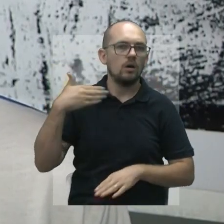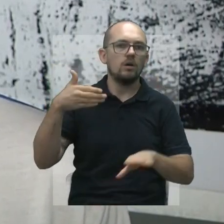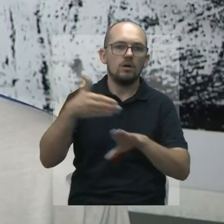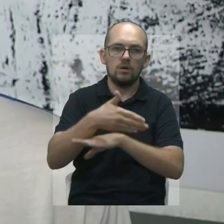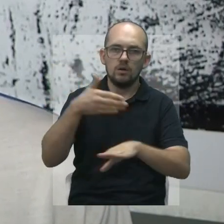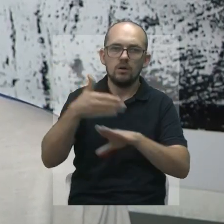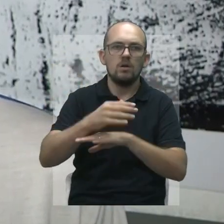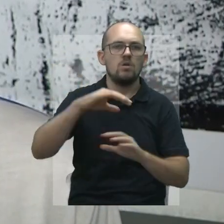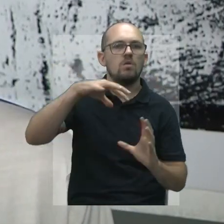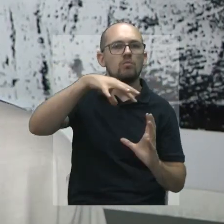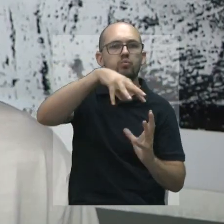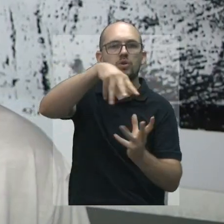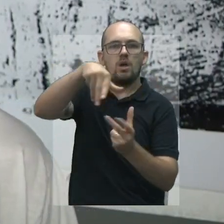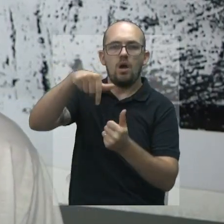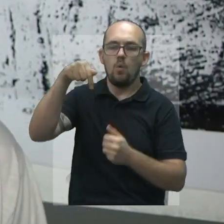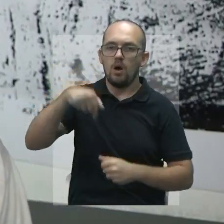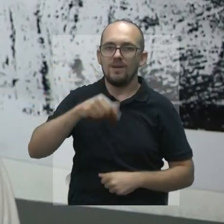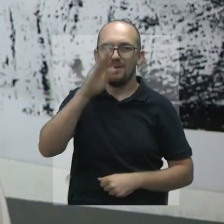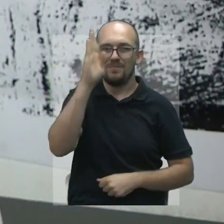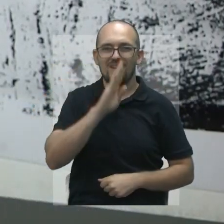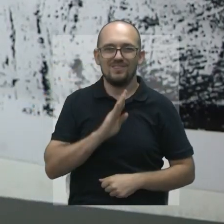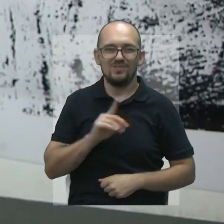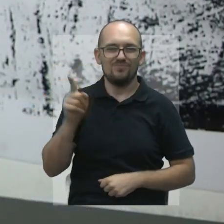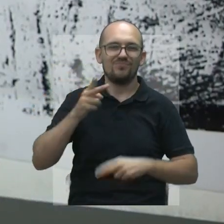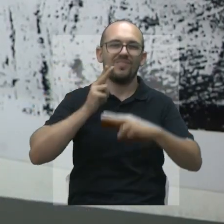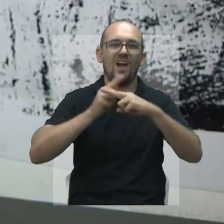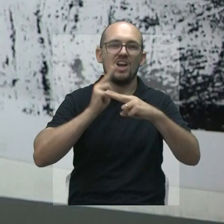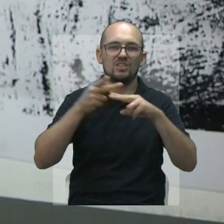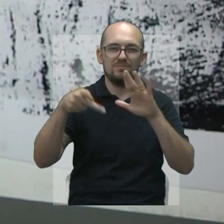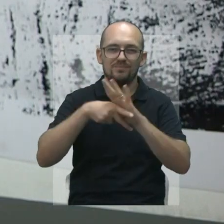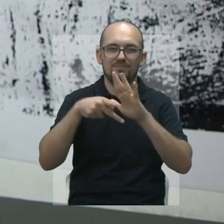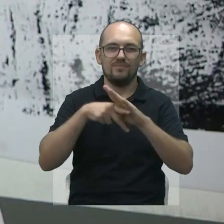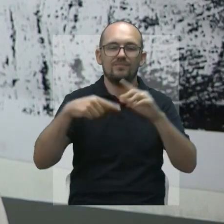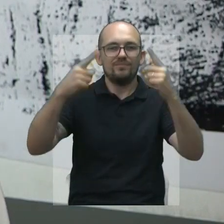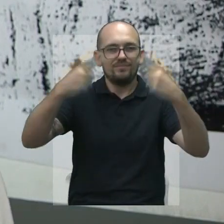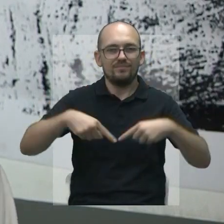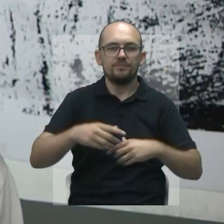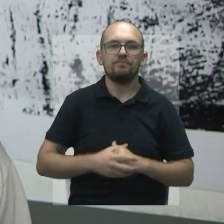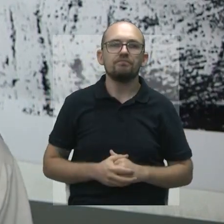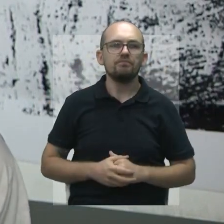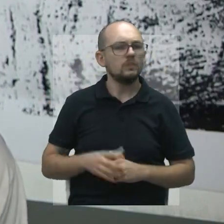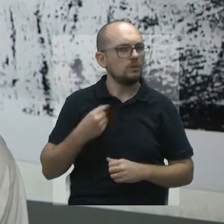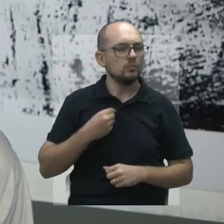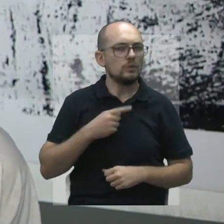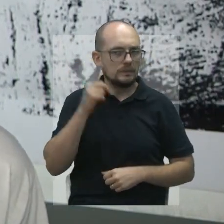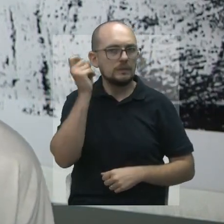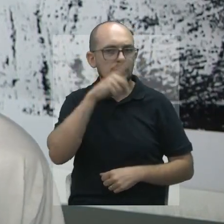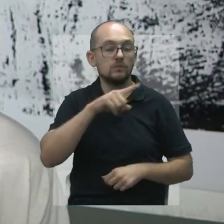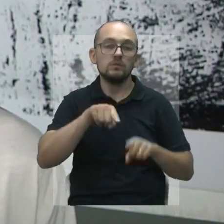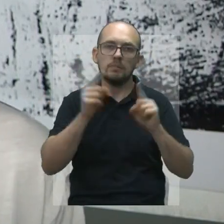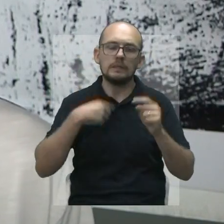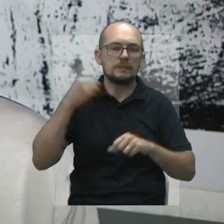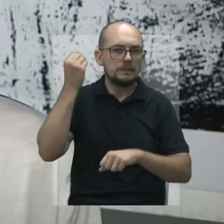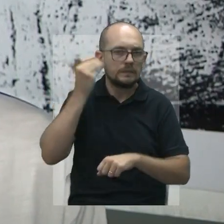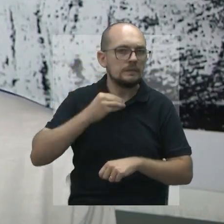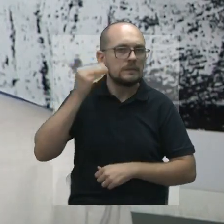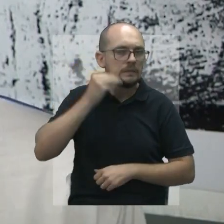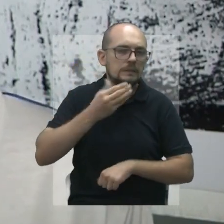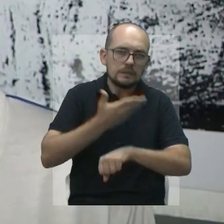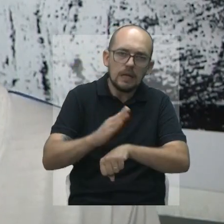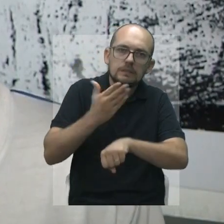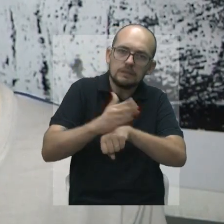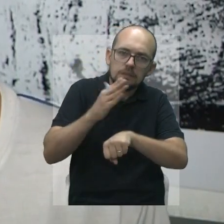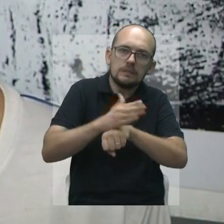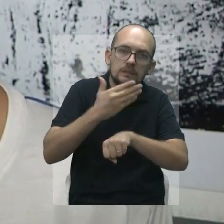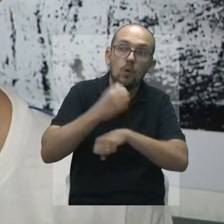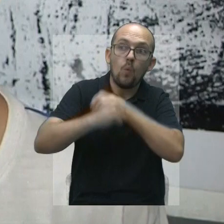campeonato internacional também aqui no Brasil, Open Loterias Caixa Internacional, bem competitivo. Então a gente vem meio que treinando forte para o ano que vem fazer os